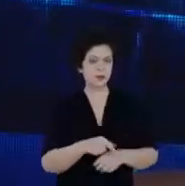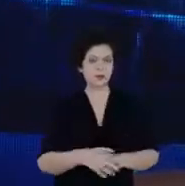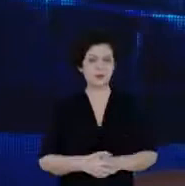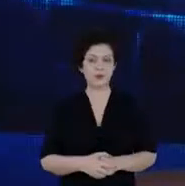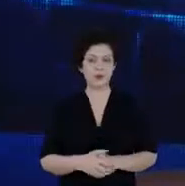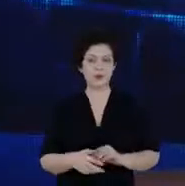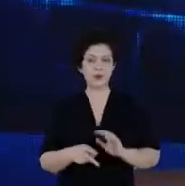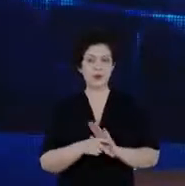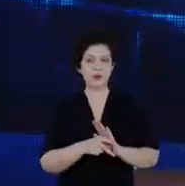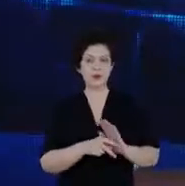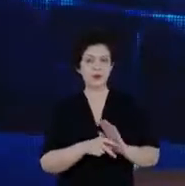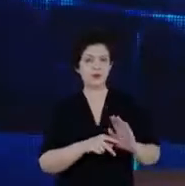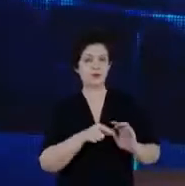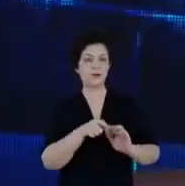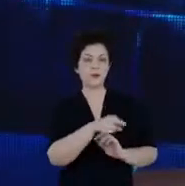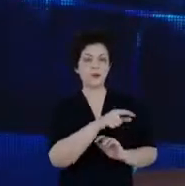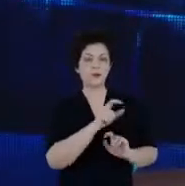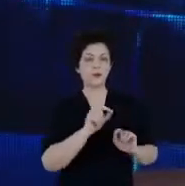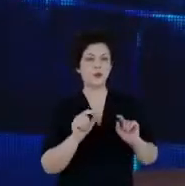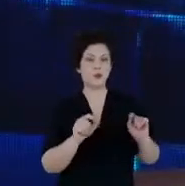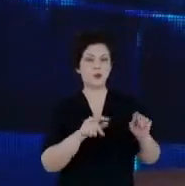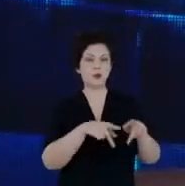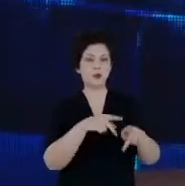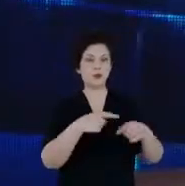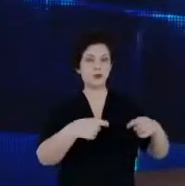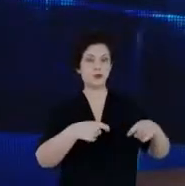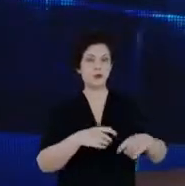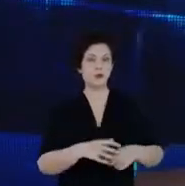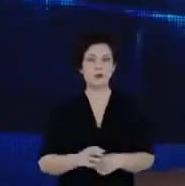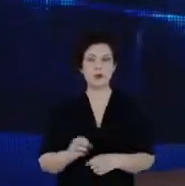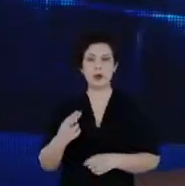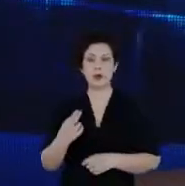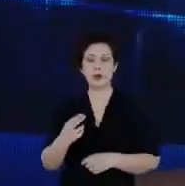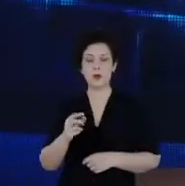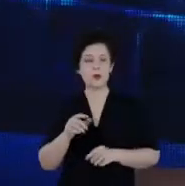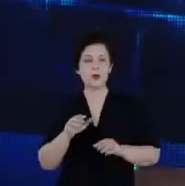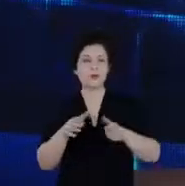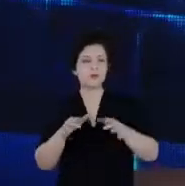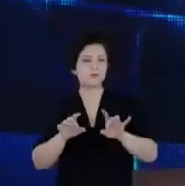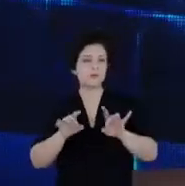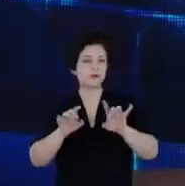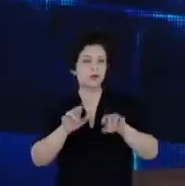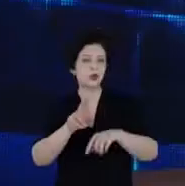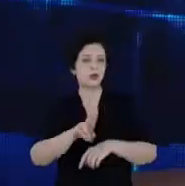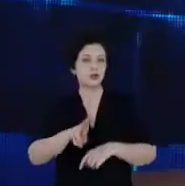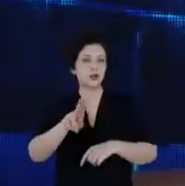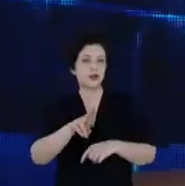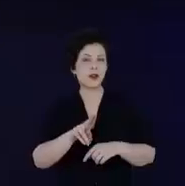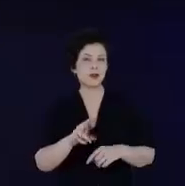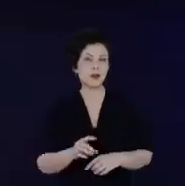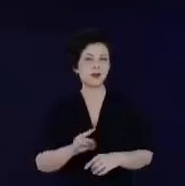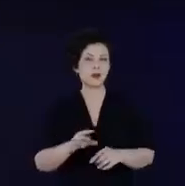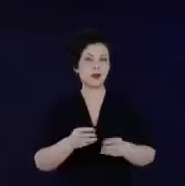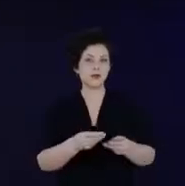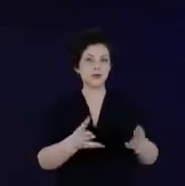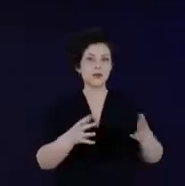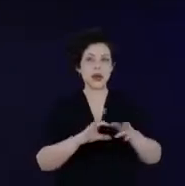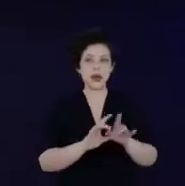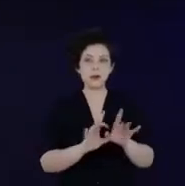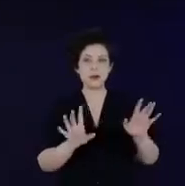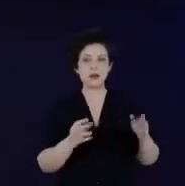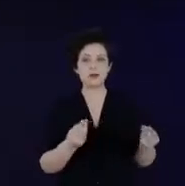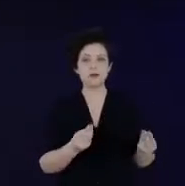demanda, ou a aplicação ela fica apenas em situações específicas, pontuais, para serem utilizadas?